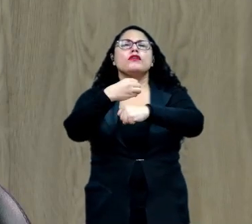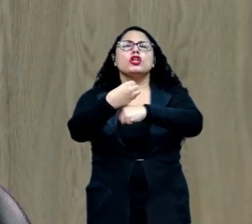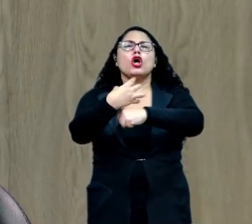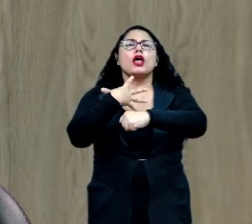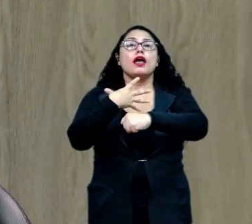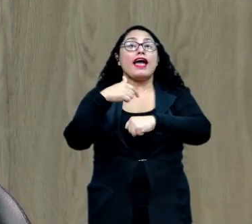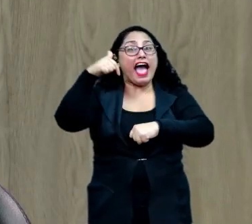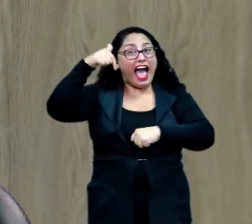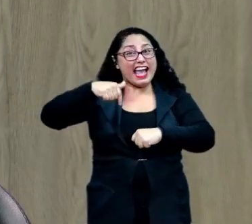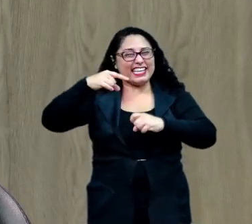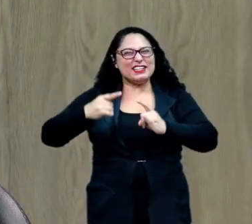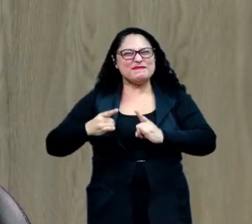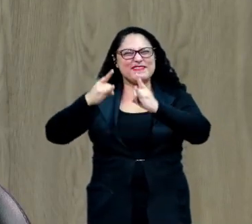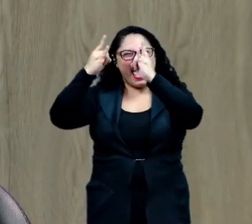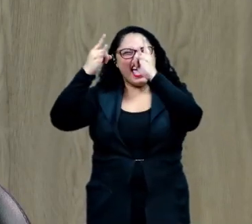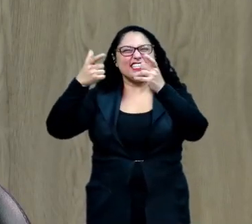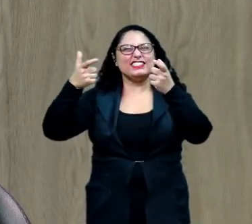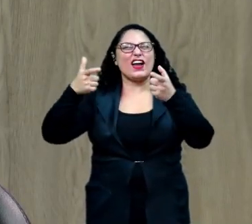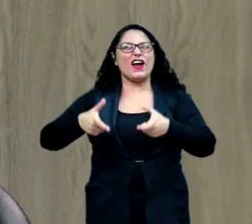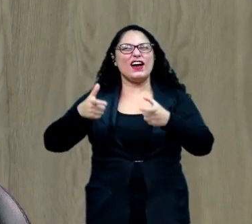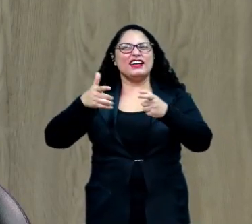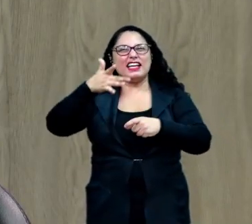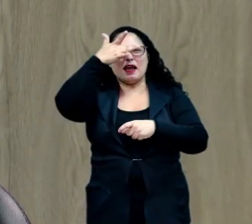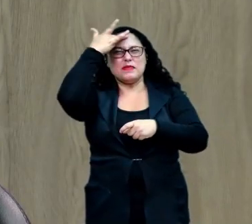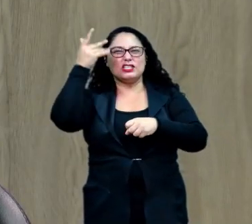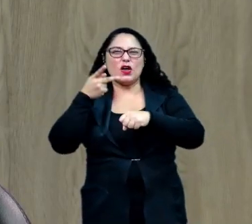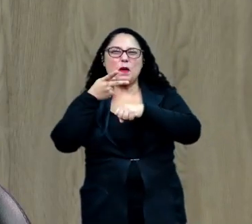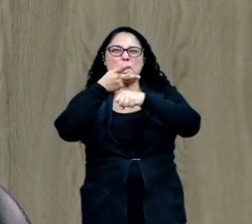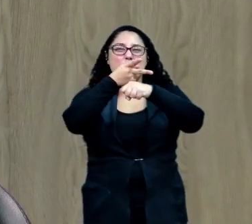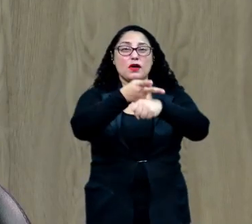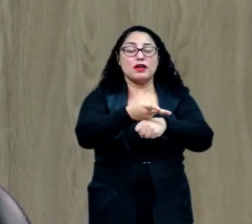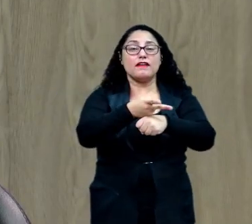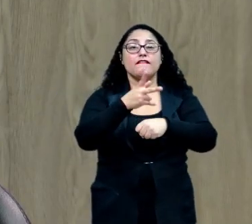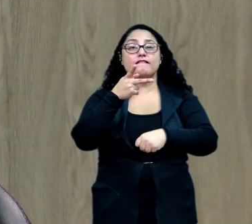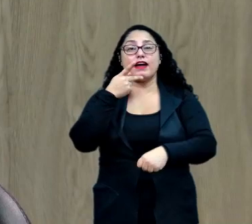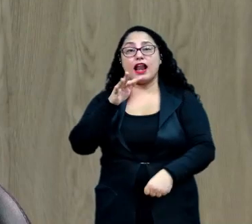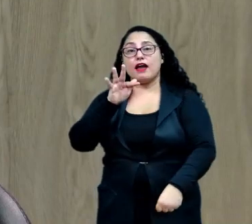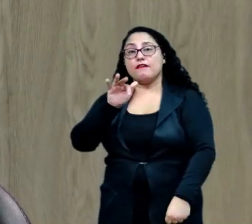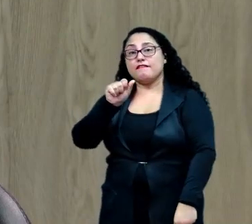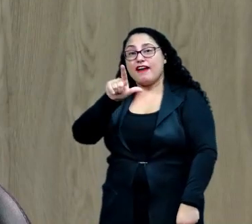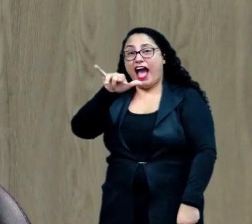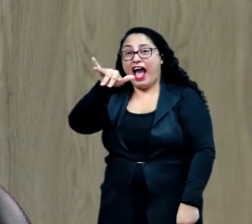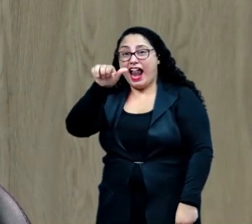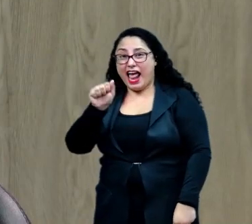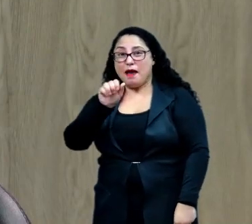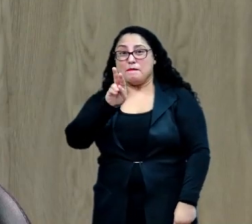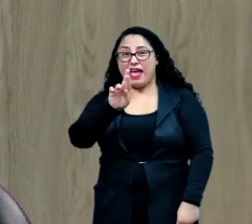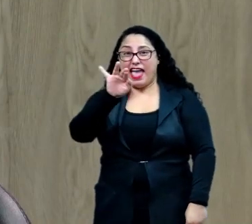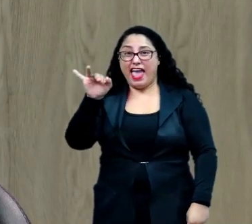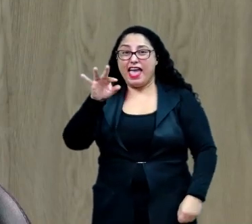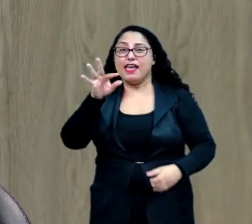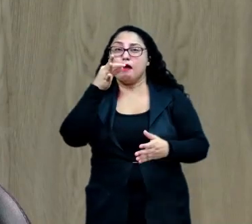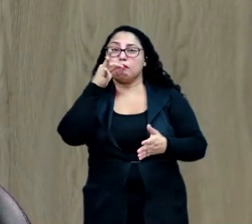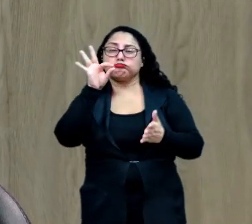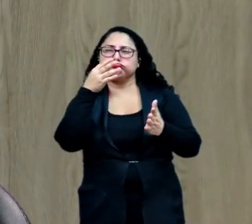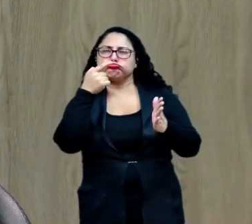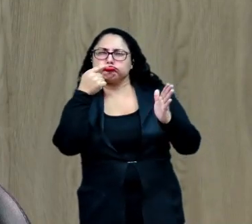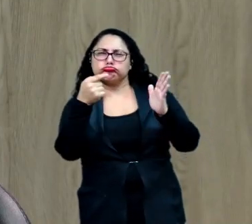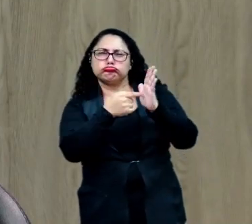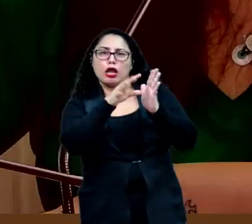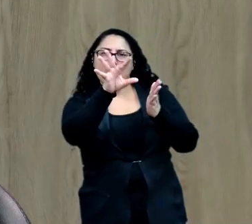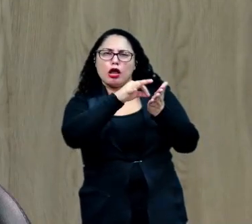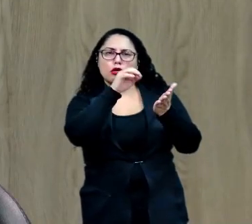ouvidoria fica nesse prédio aqui onde a gente está, E a pessoa mas a procura através... pelo Fala BR Tem a possibilidade de registrar denúncia